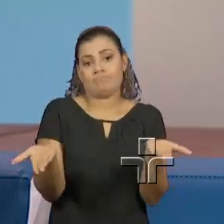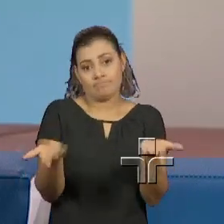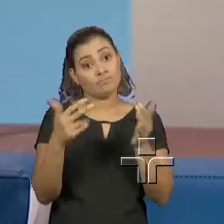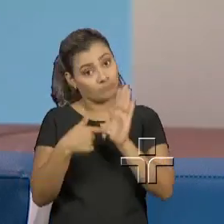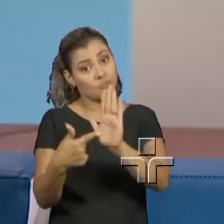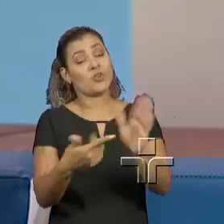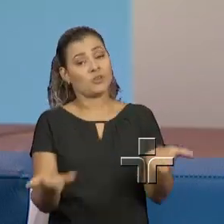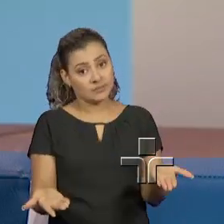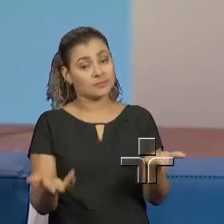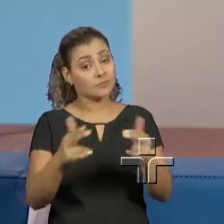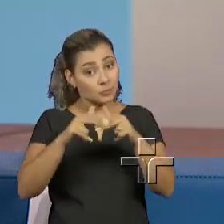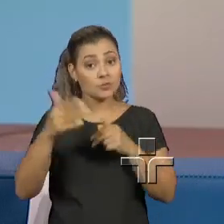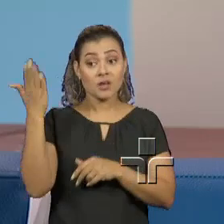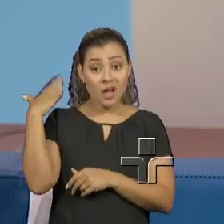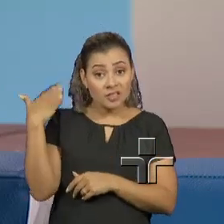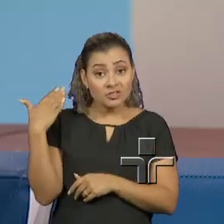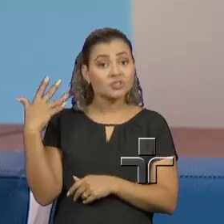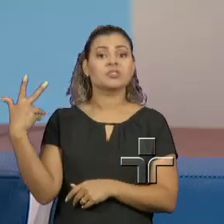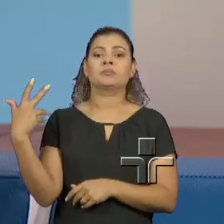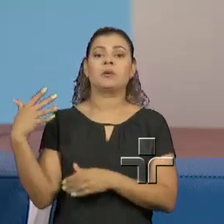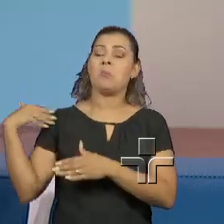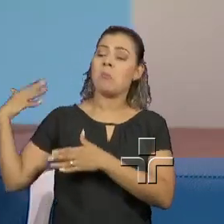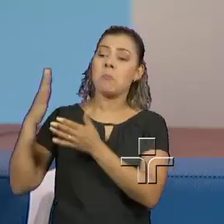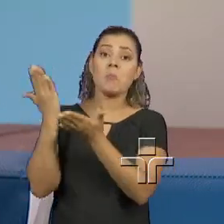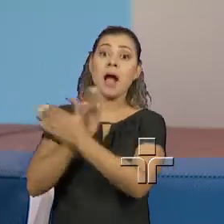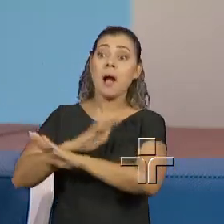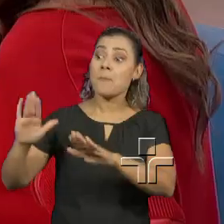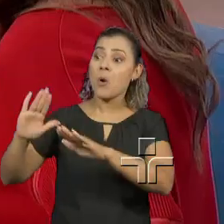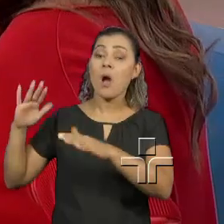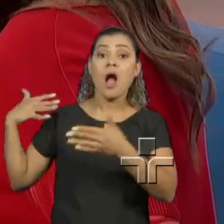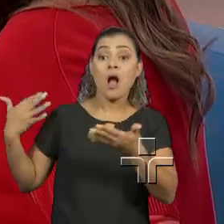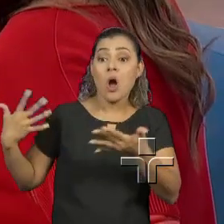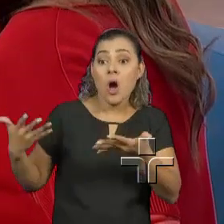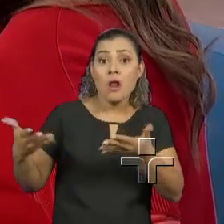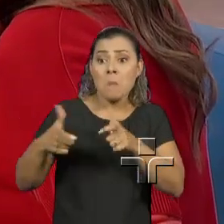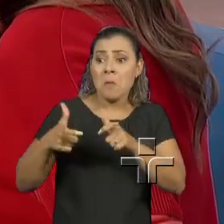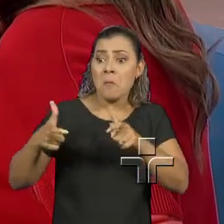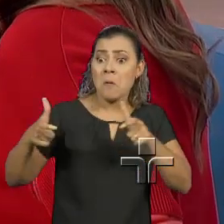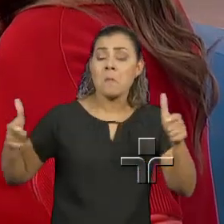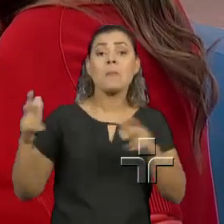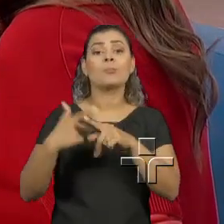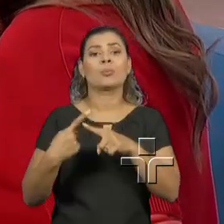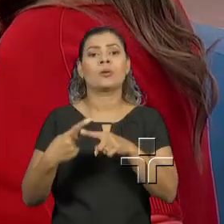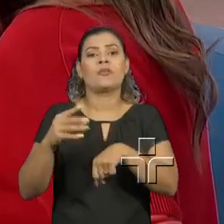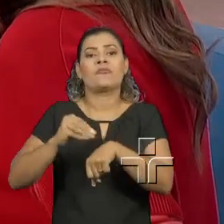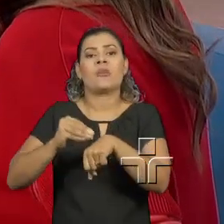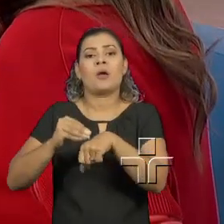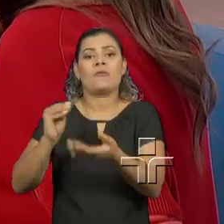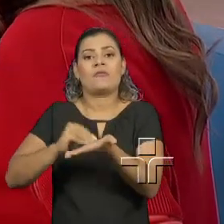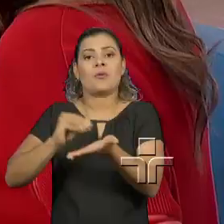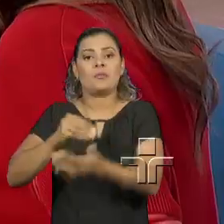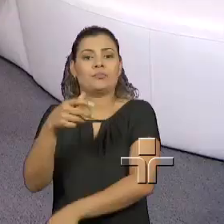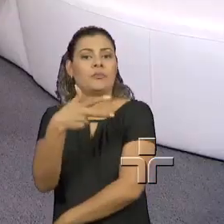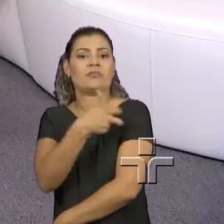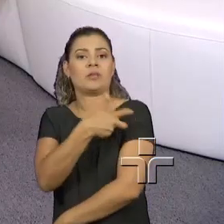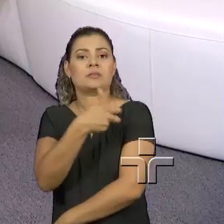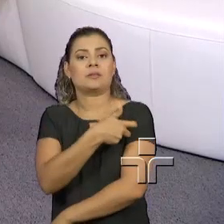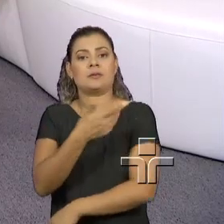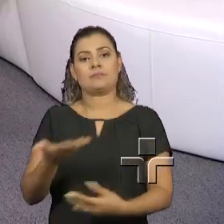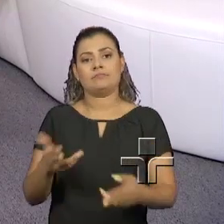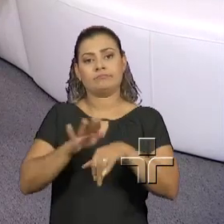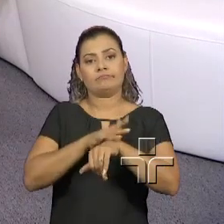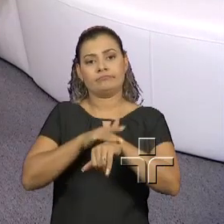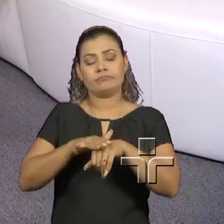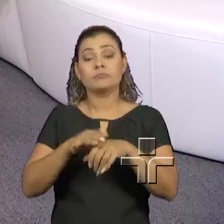baixa vacinação e, por isso, voltou o sarampo. E a gente sabe que isso aconteceu muito também por causa de